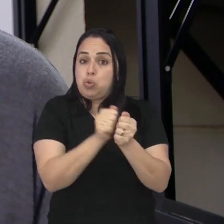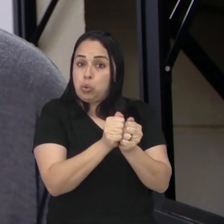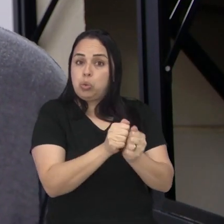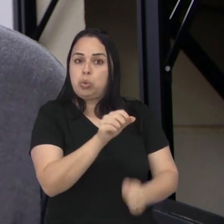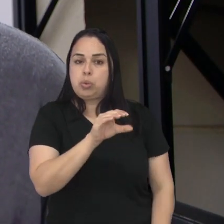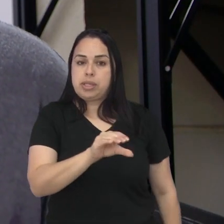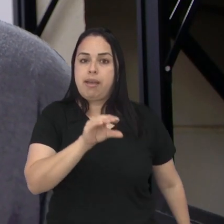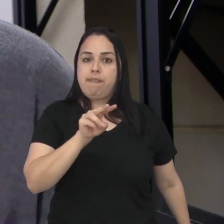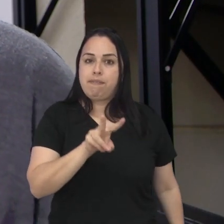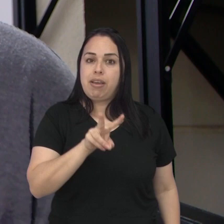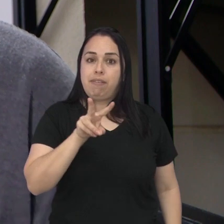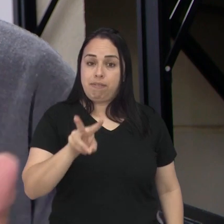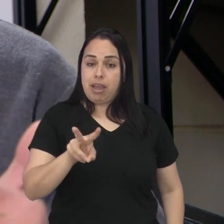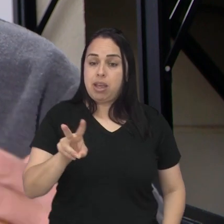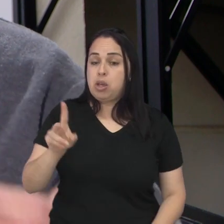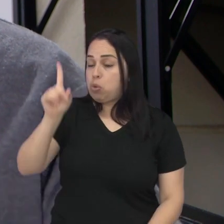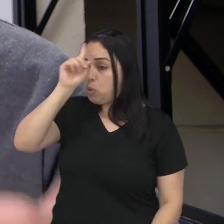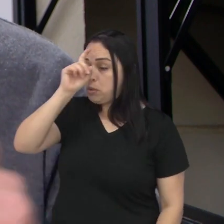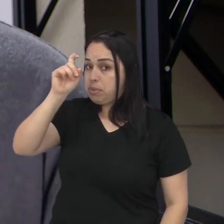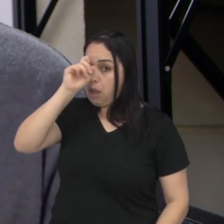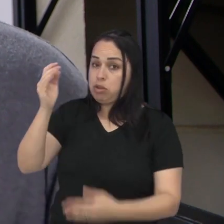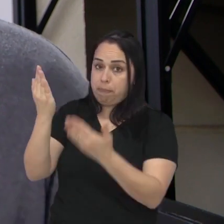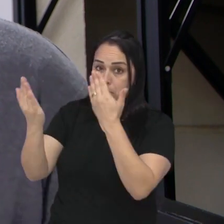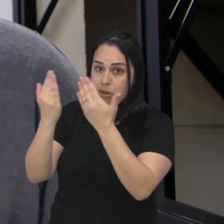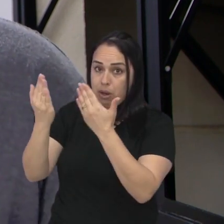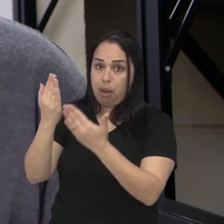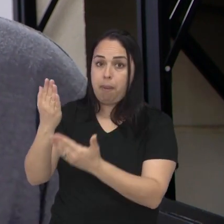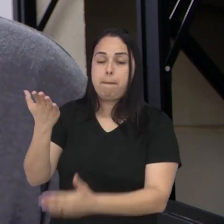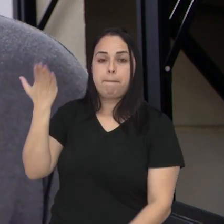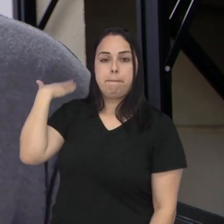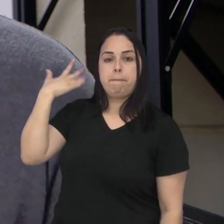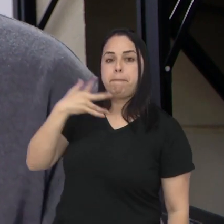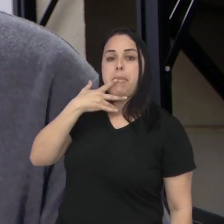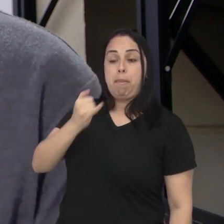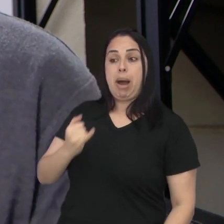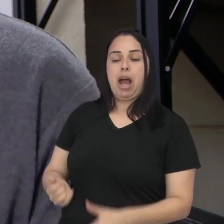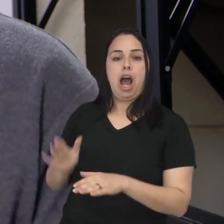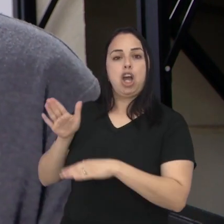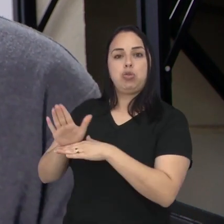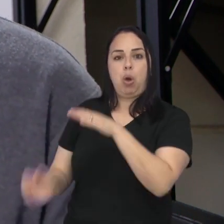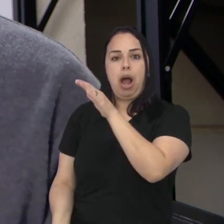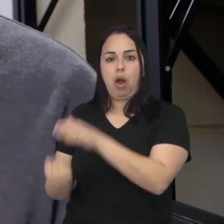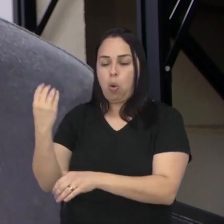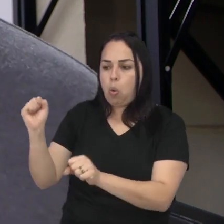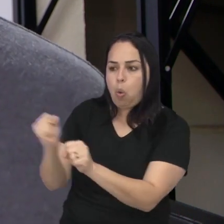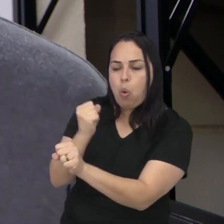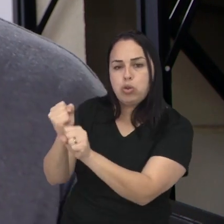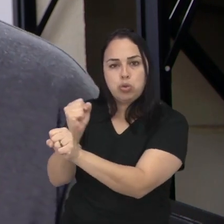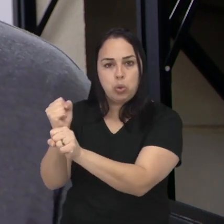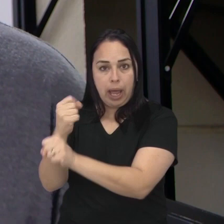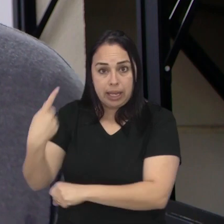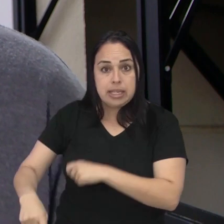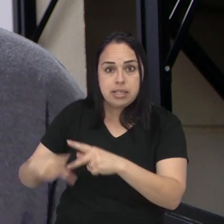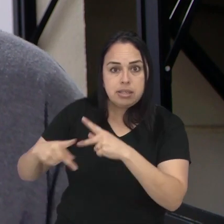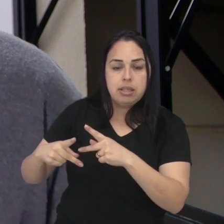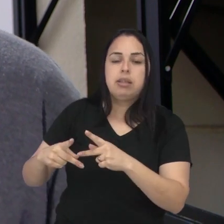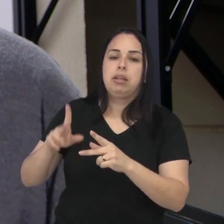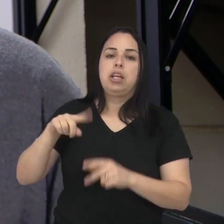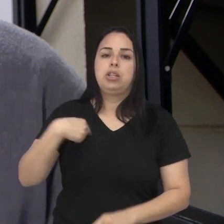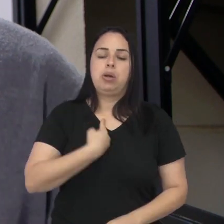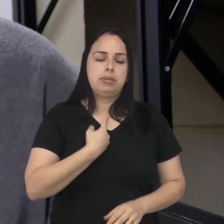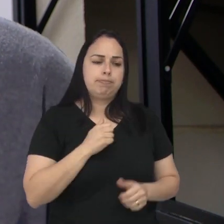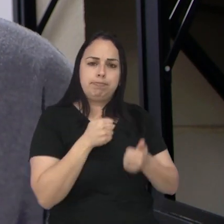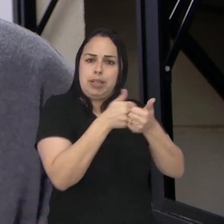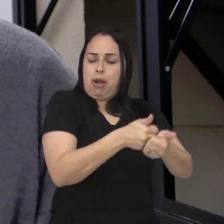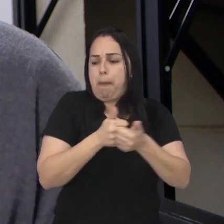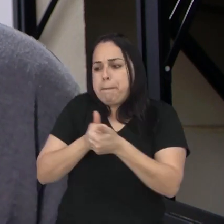trabalho do CVV, né, o Hospital Psiquiátrico Francisco Júlia, que meu pai, Luiz Petit, foi um dos fundadores aqui em São José dos Campos, então a gente